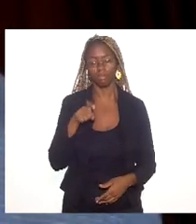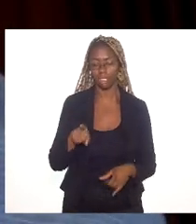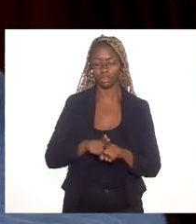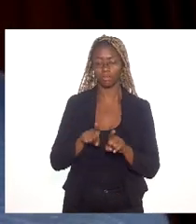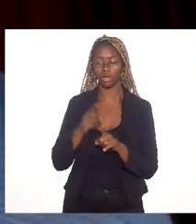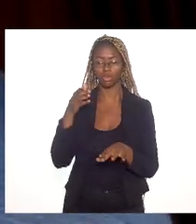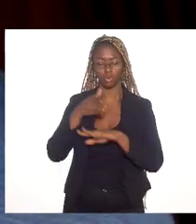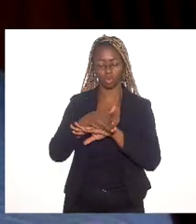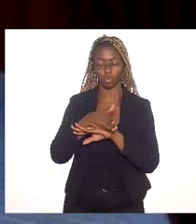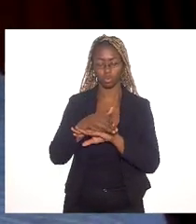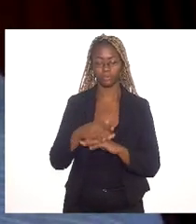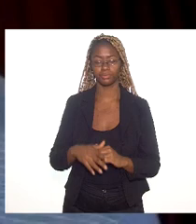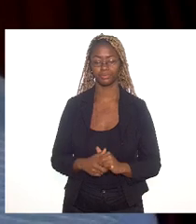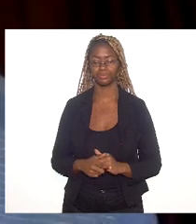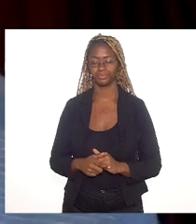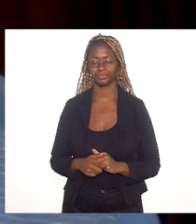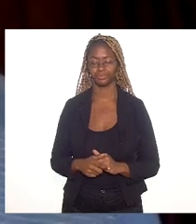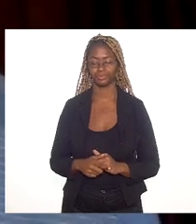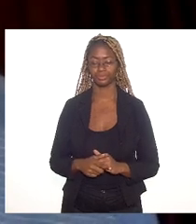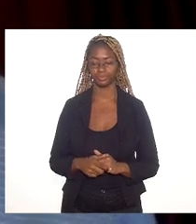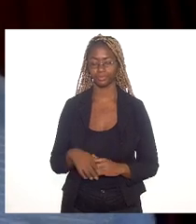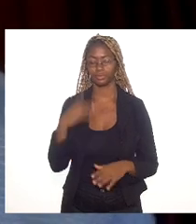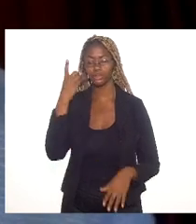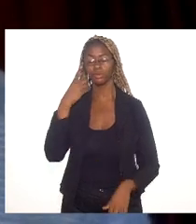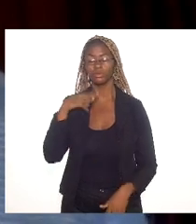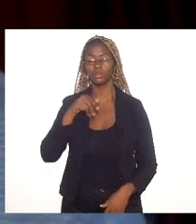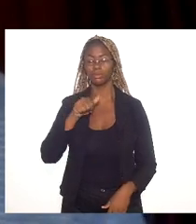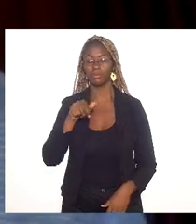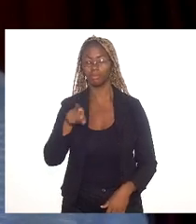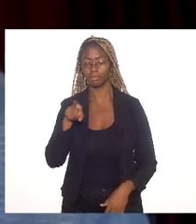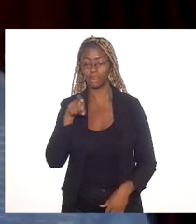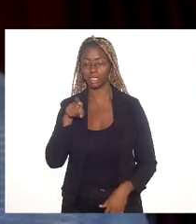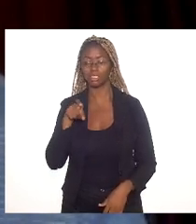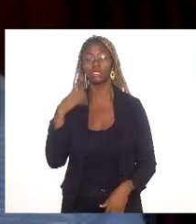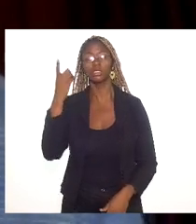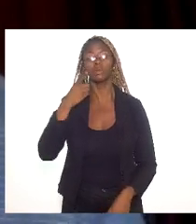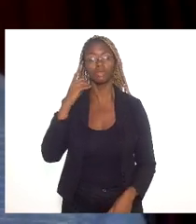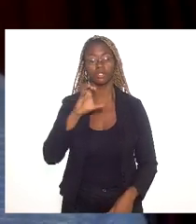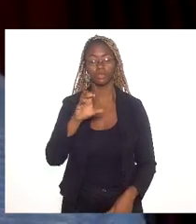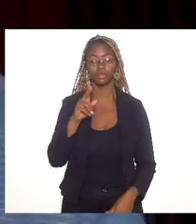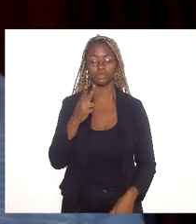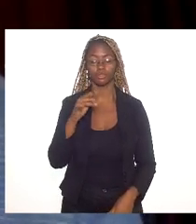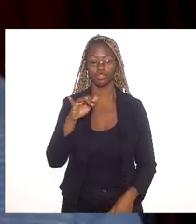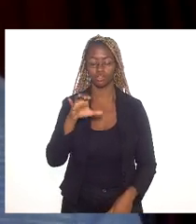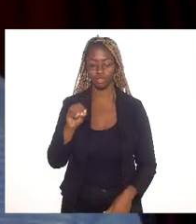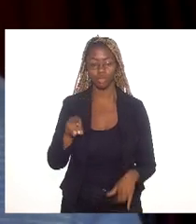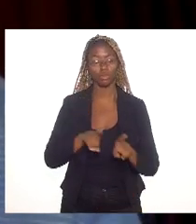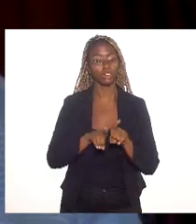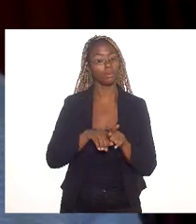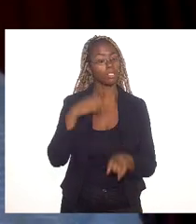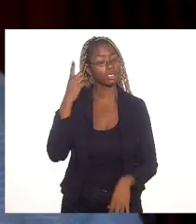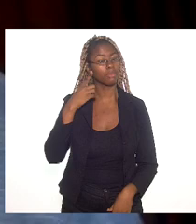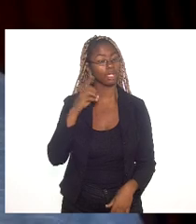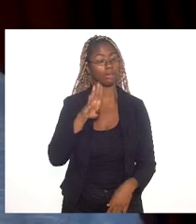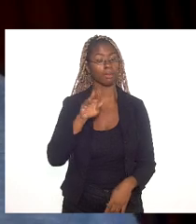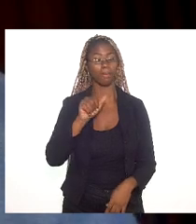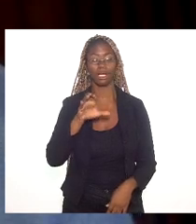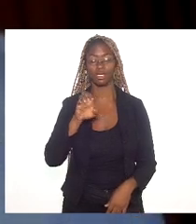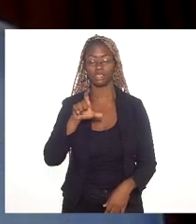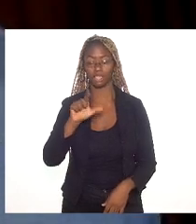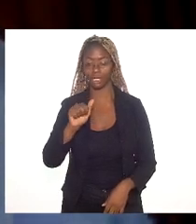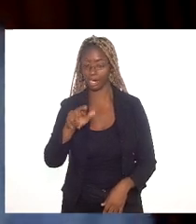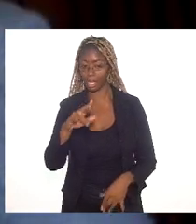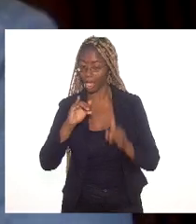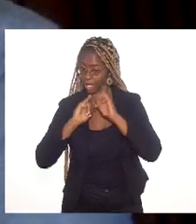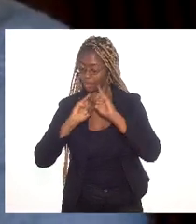logado. Saúdo, Max, deputado Max. Deputado Chico Machado já, e o deputado Bacelar já